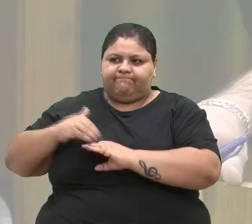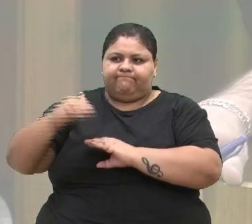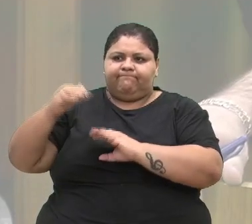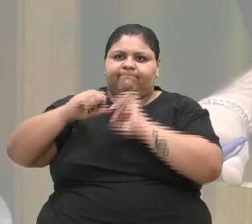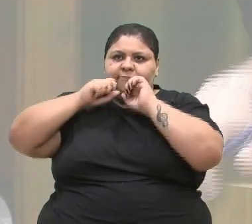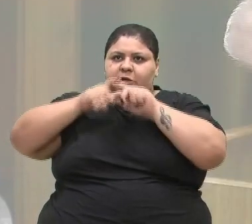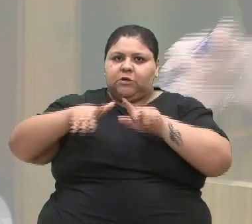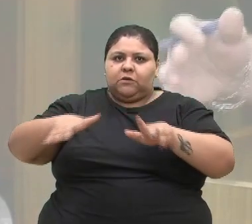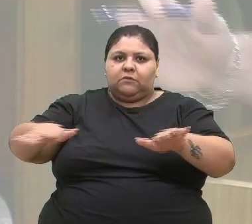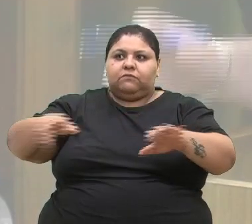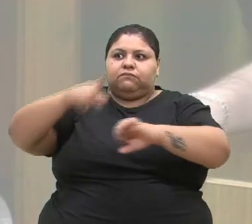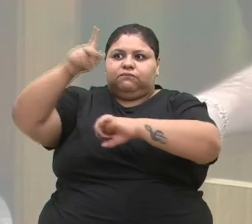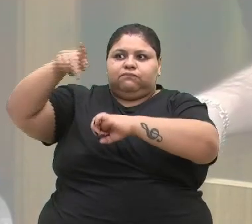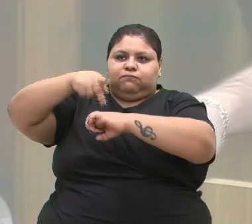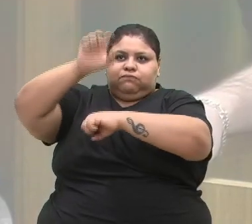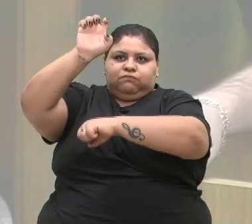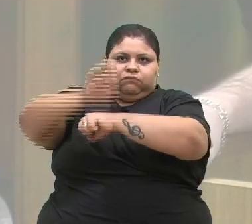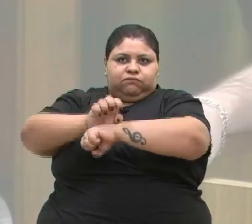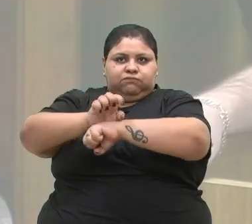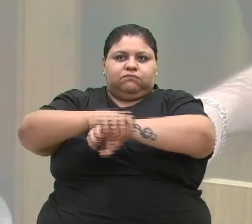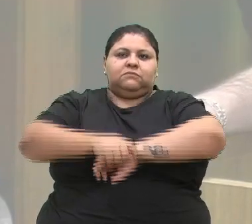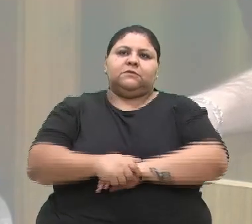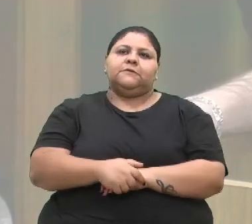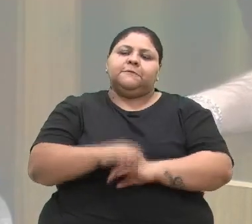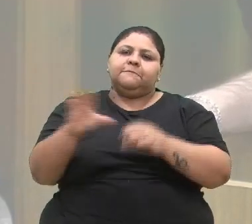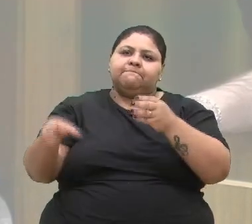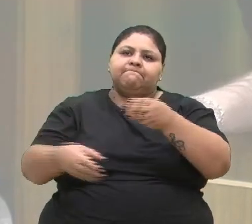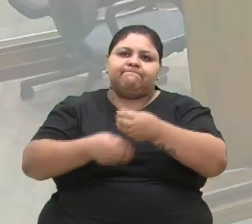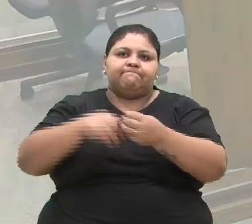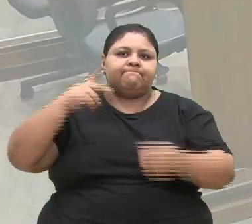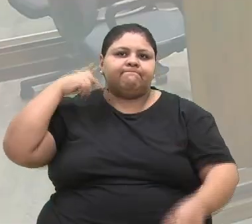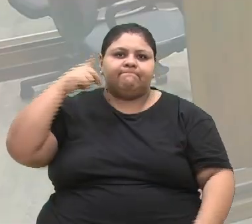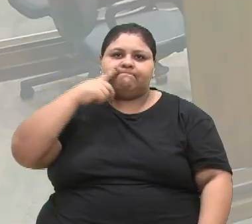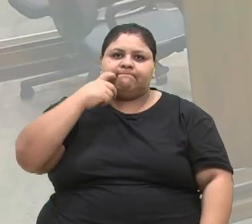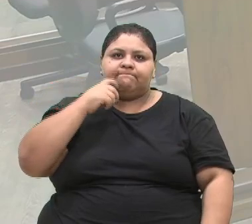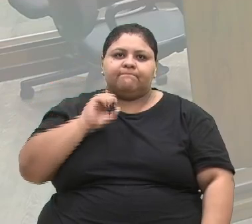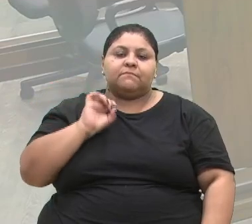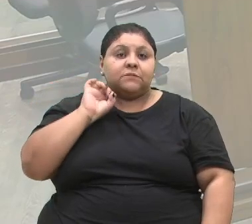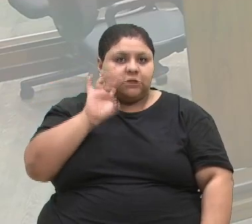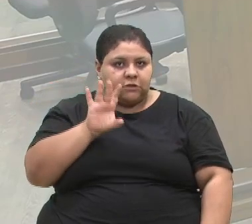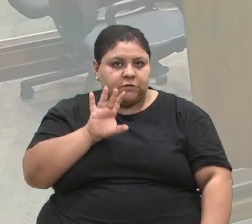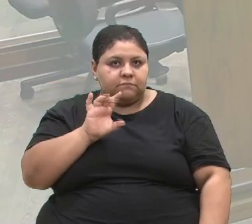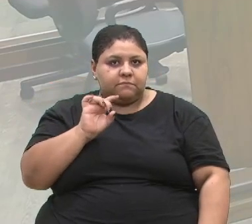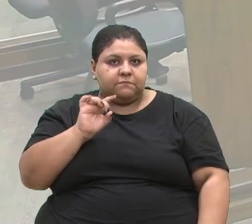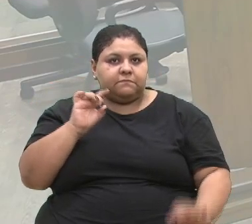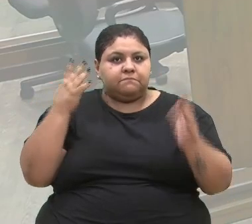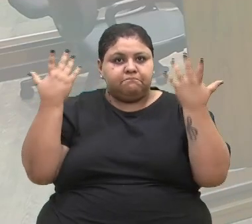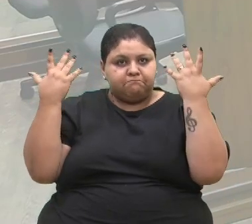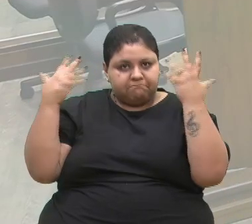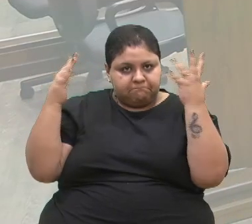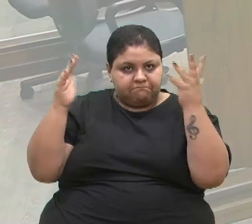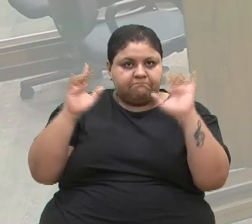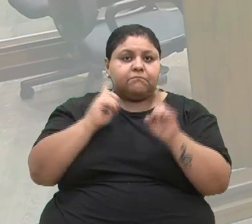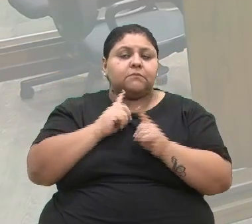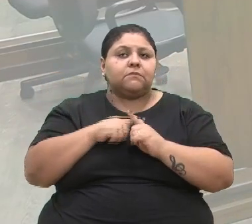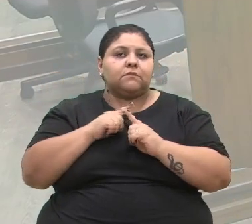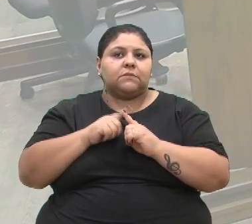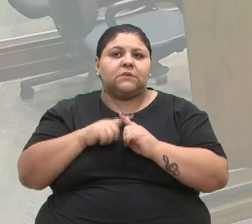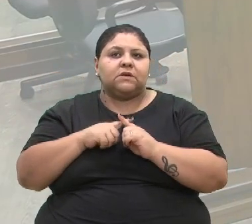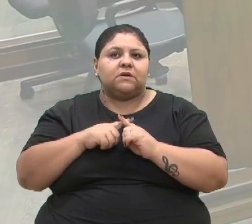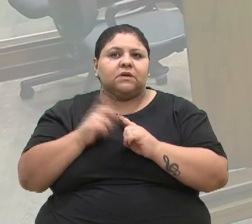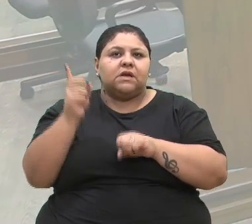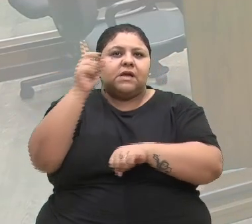essa ideia, essa moção e essa família, que com certeza não é somente esta família que tem